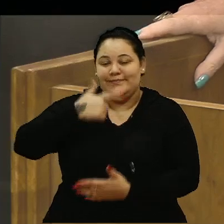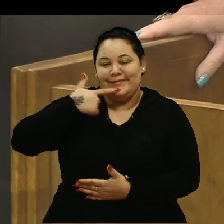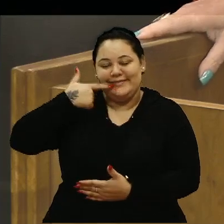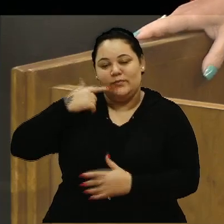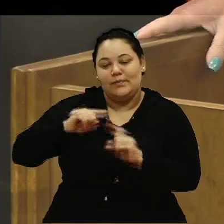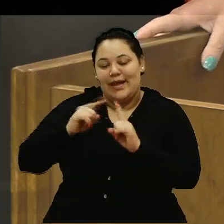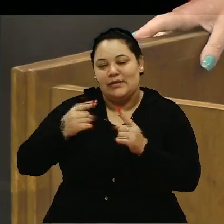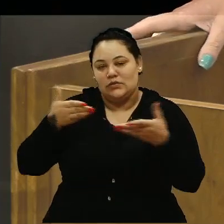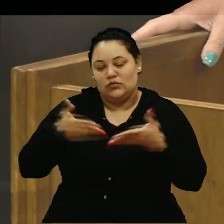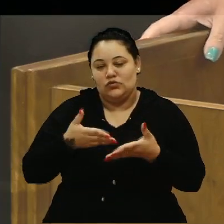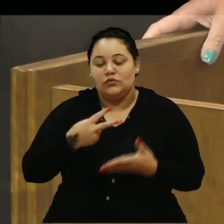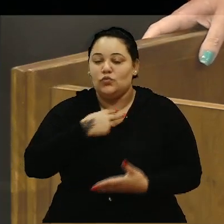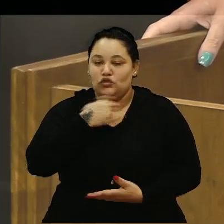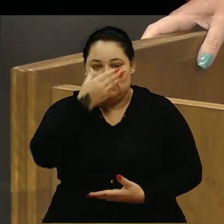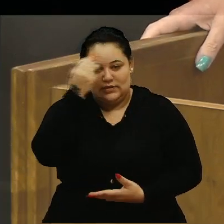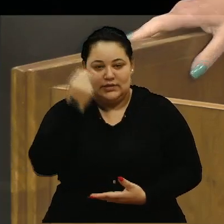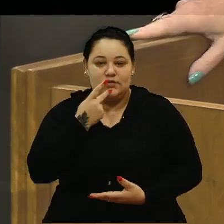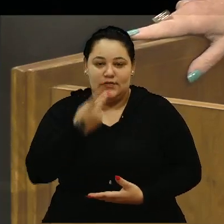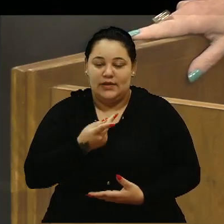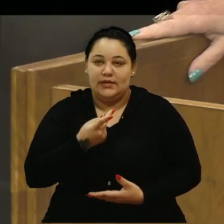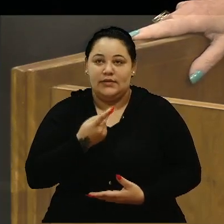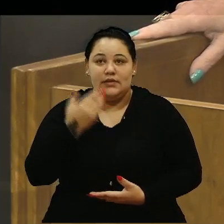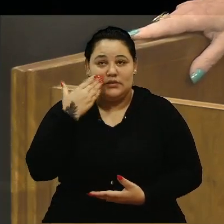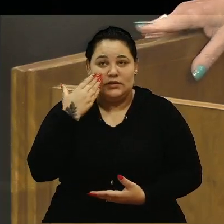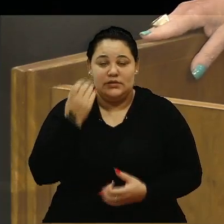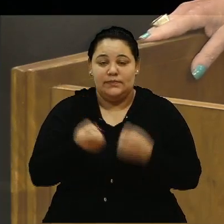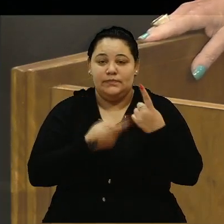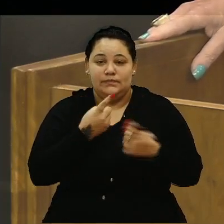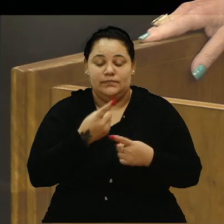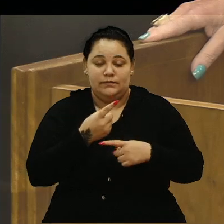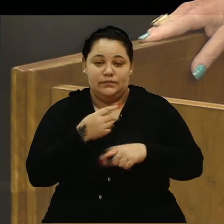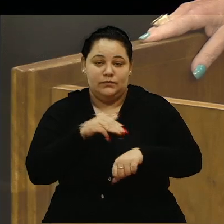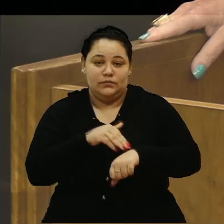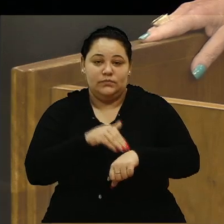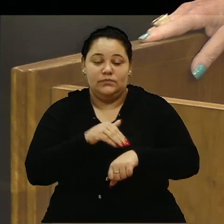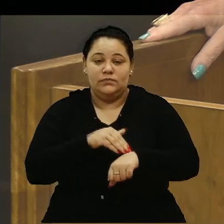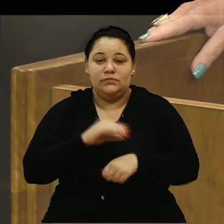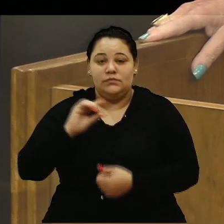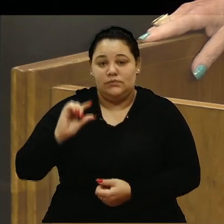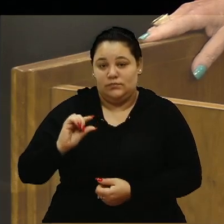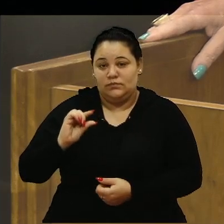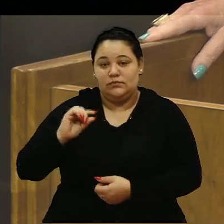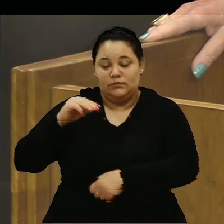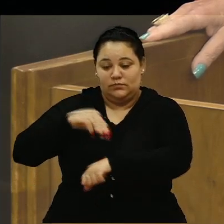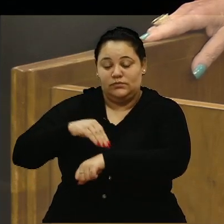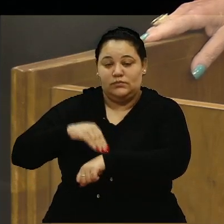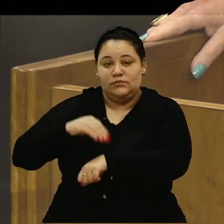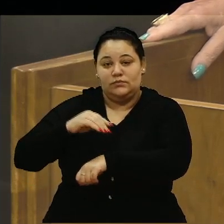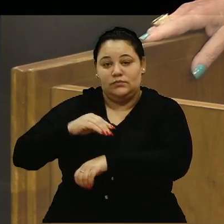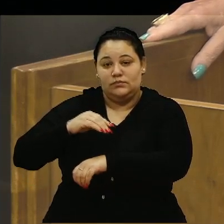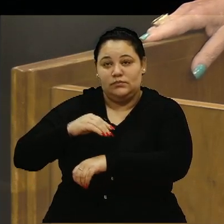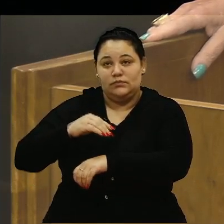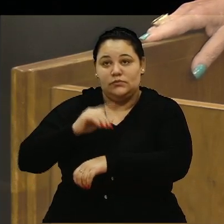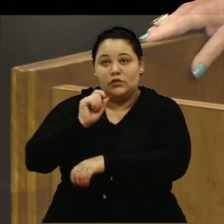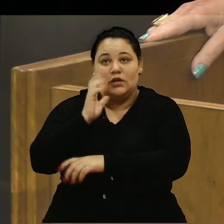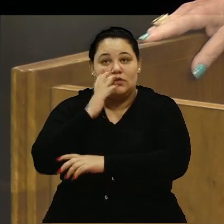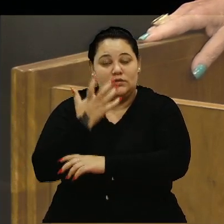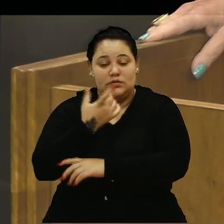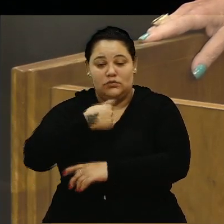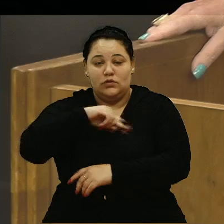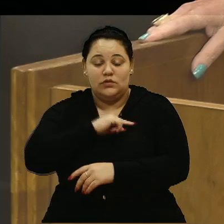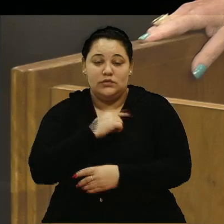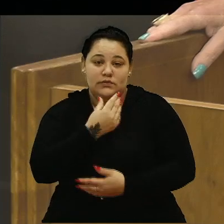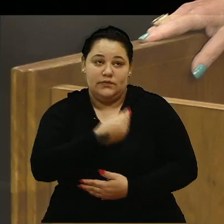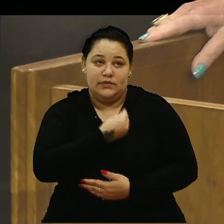falar, mesmo que nesses minutos aqui, que são poucos, dessa situação que nós